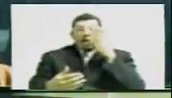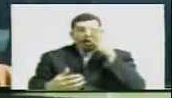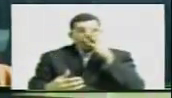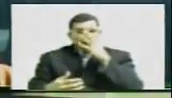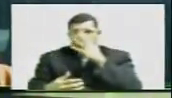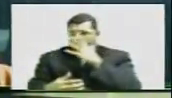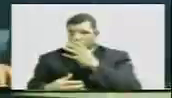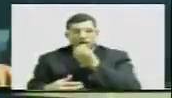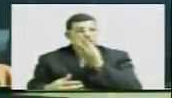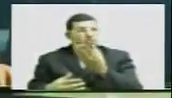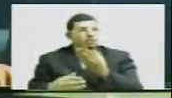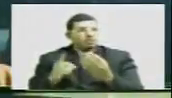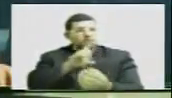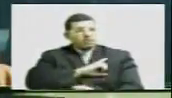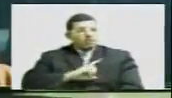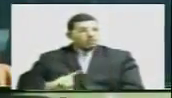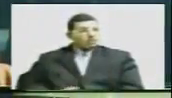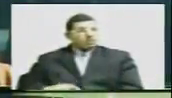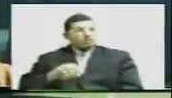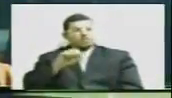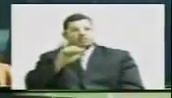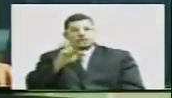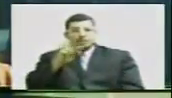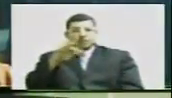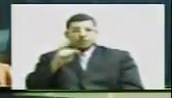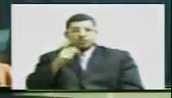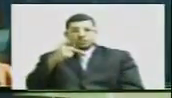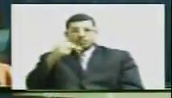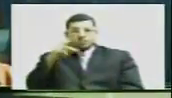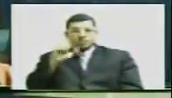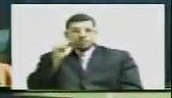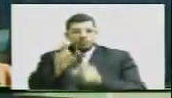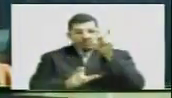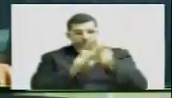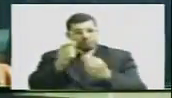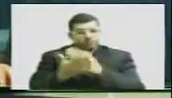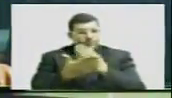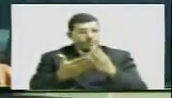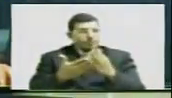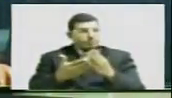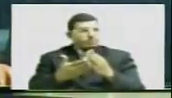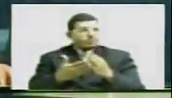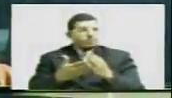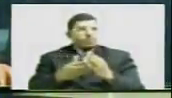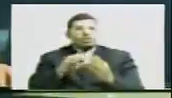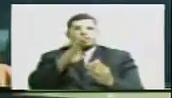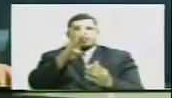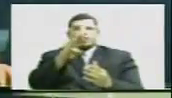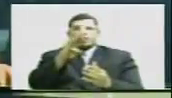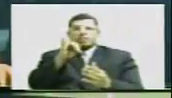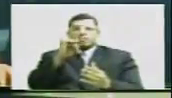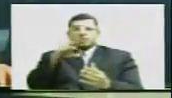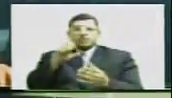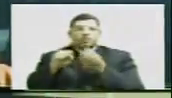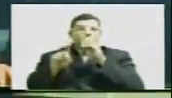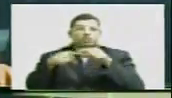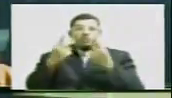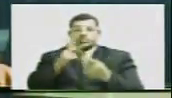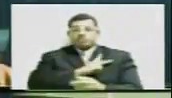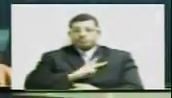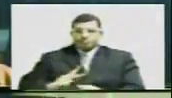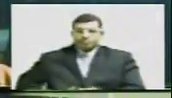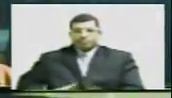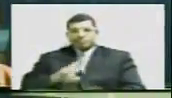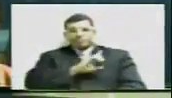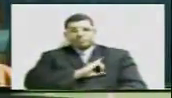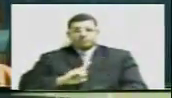admiração ao deputado Arlindo Porto e, da mesma forma, a iniciativa do deputado Arthur Bisneto. Mas, senhor presidente,